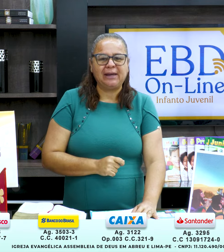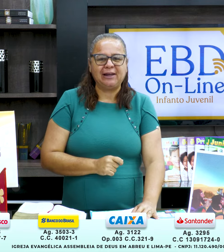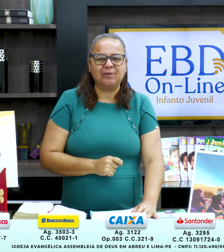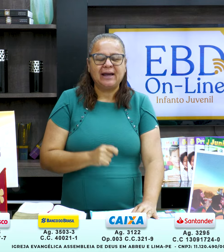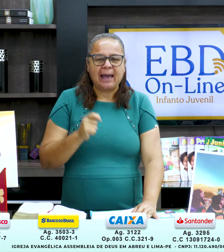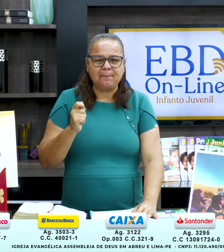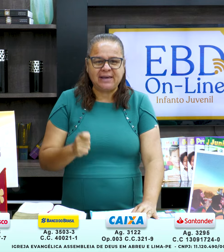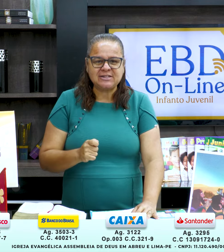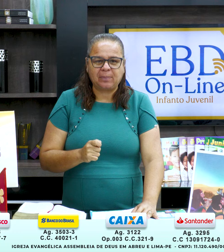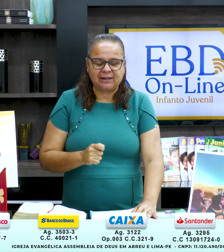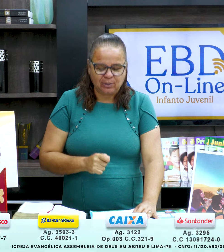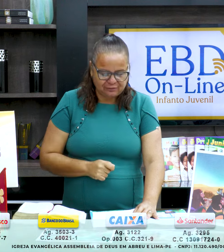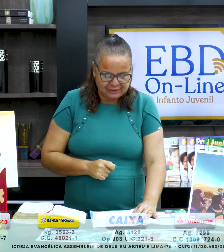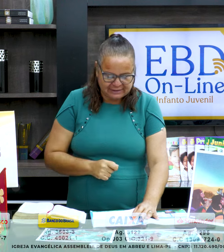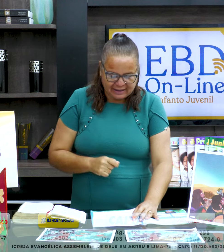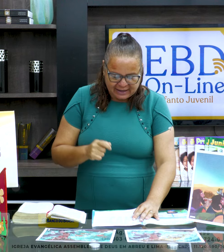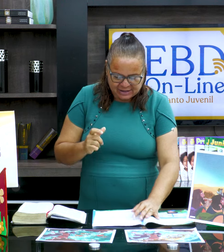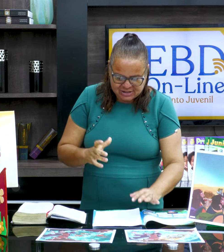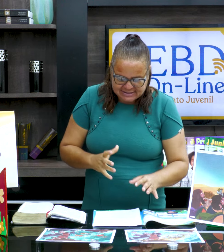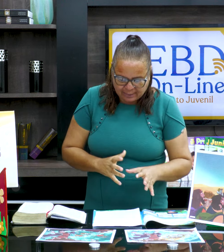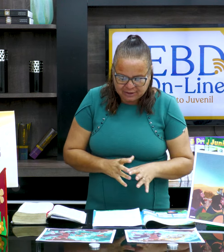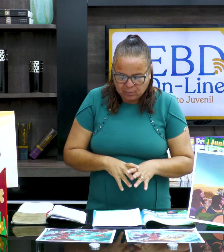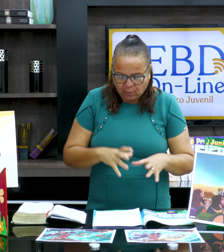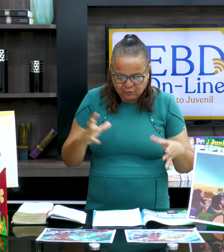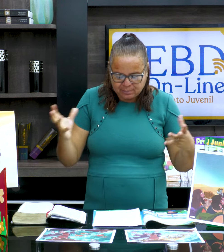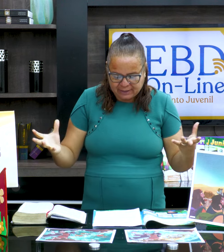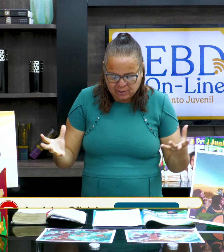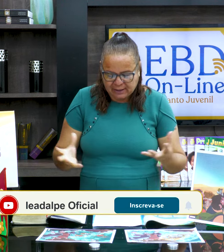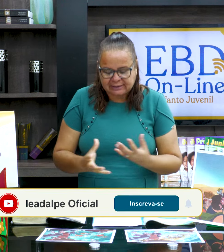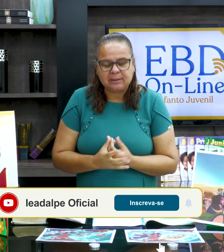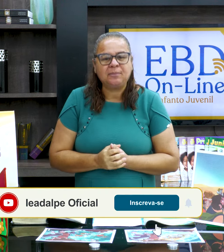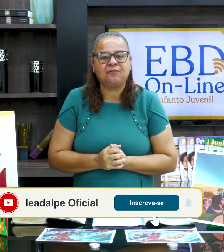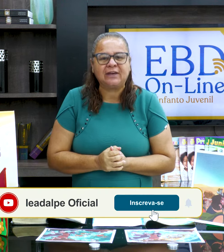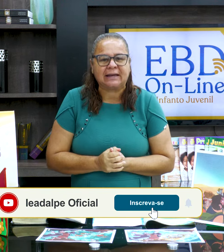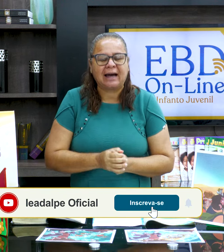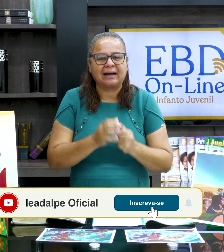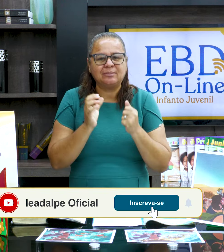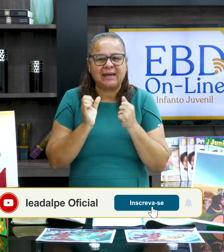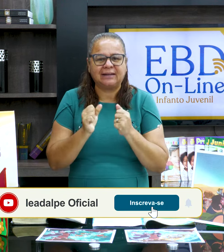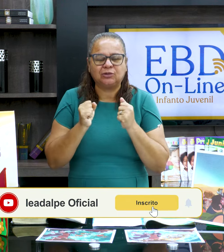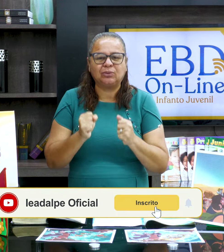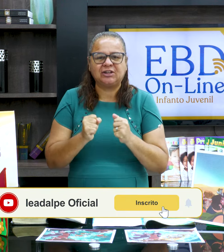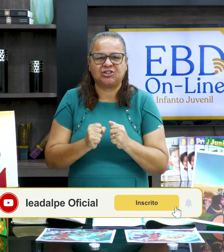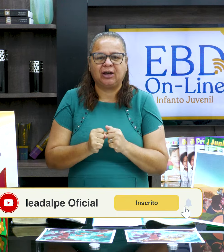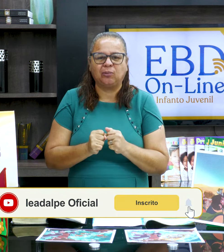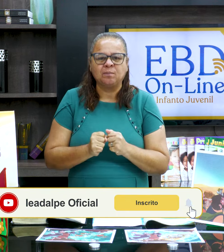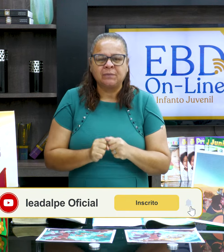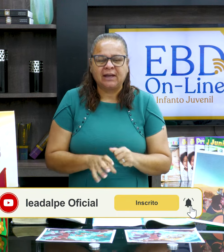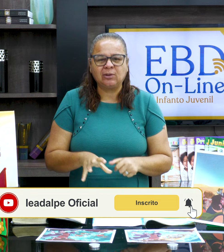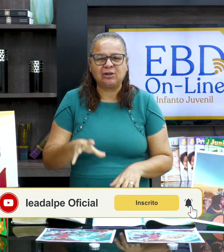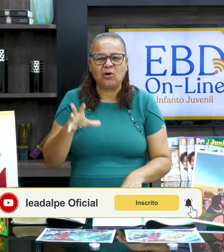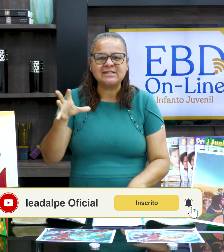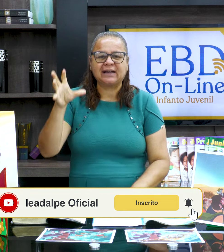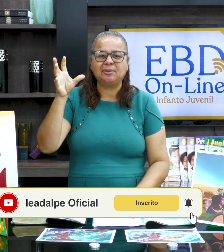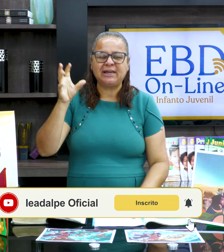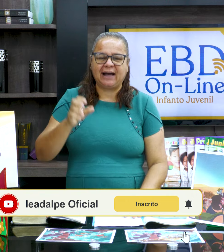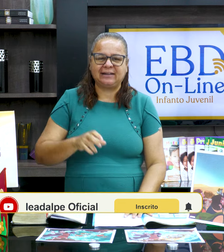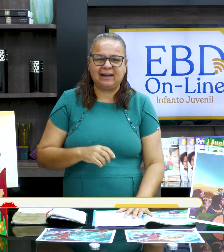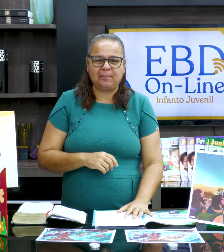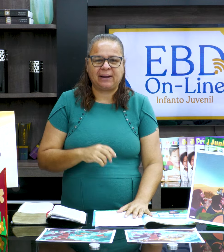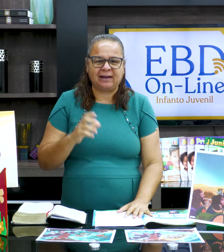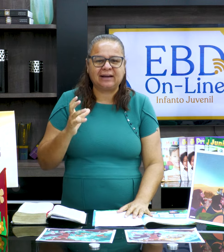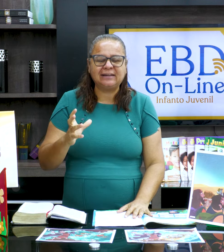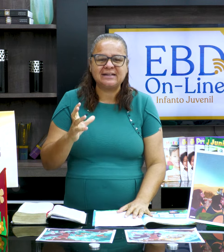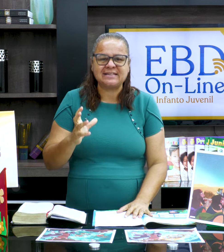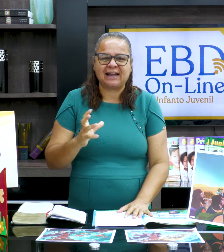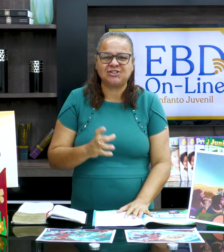mar vermelho é Bênção para tua vida a gente sabe que o povo hebreu ele tipifica a caminhada do Cristão Então a nossa caminhada